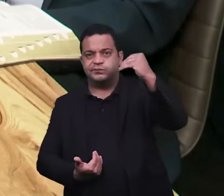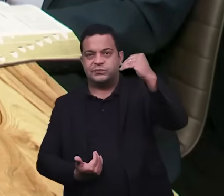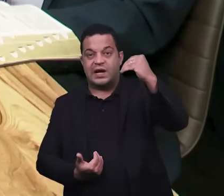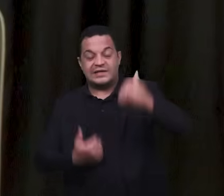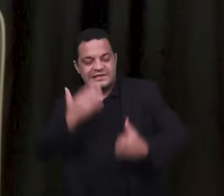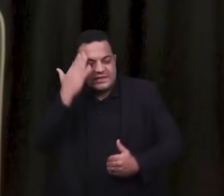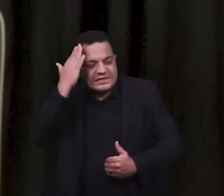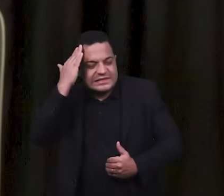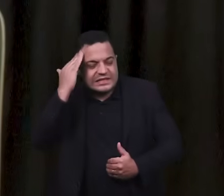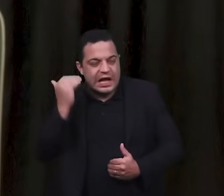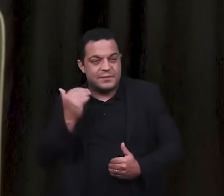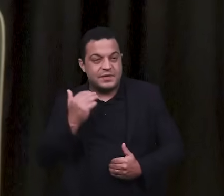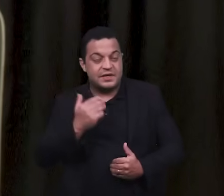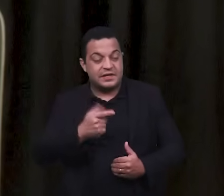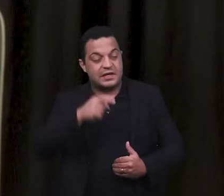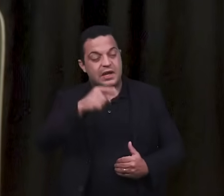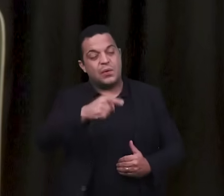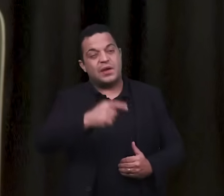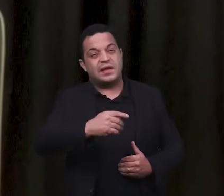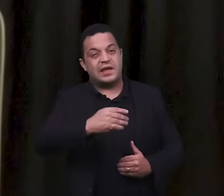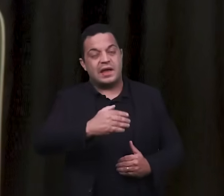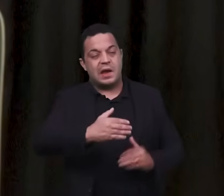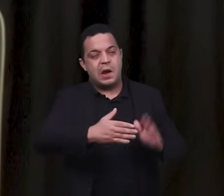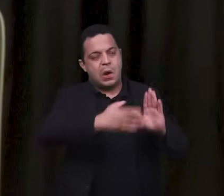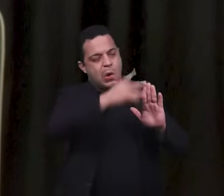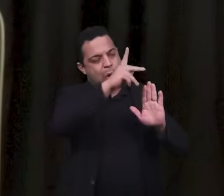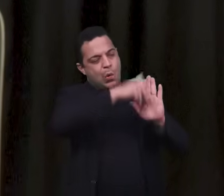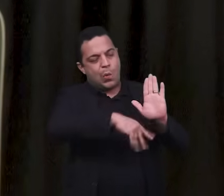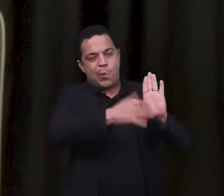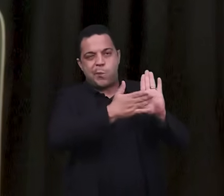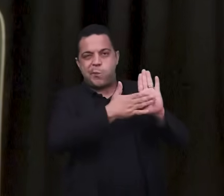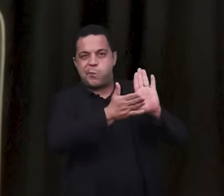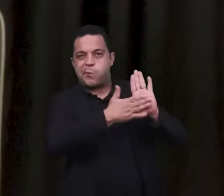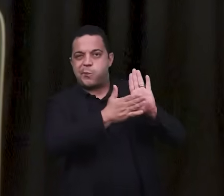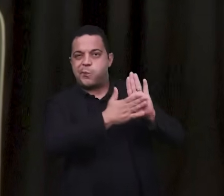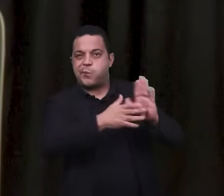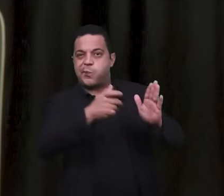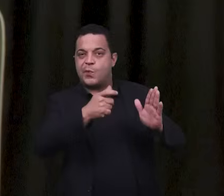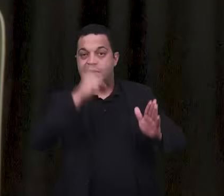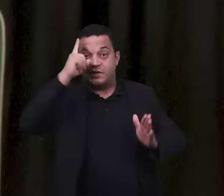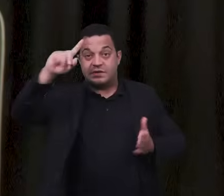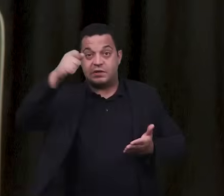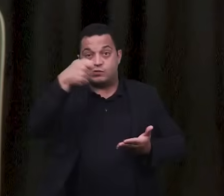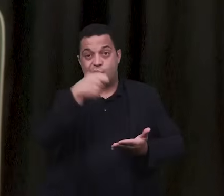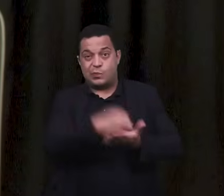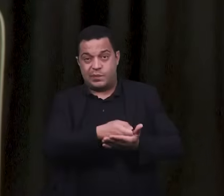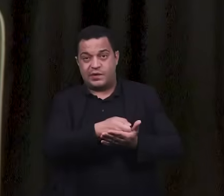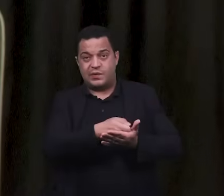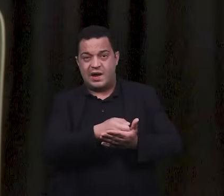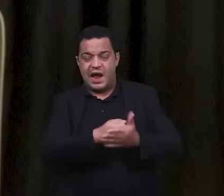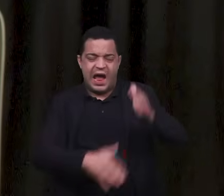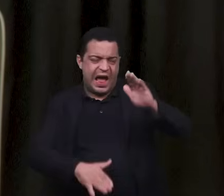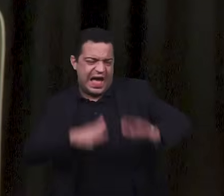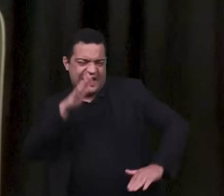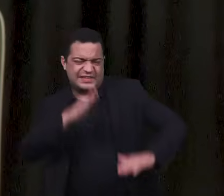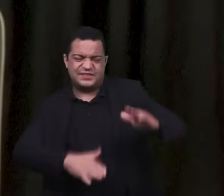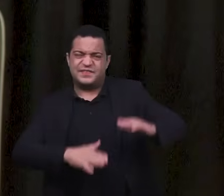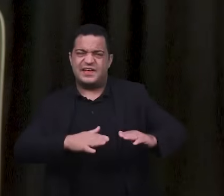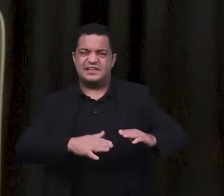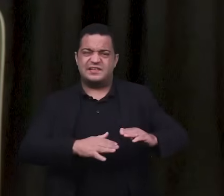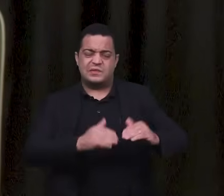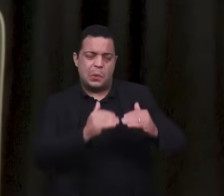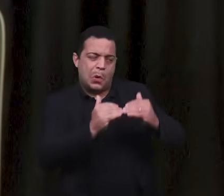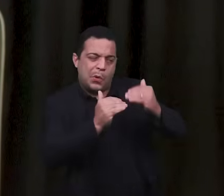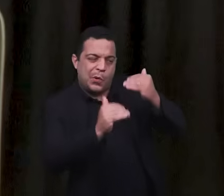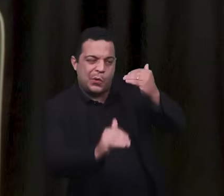de um projeto de Deus. Ou seja, não é que Deus esteja de acordo com o que eles estão falando, com o que estão fazendo, mas faz parte de